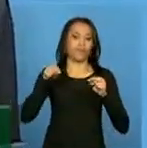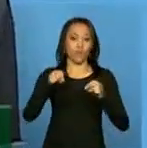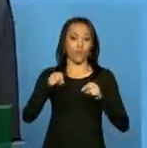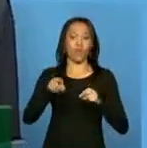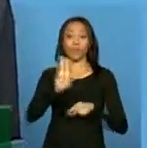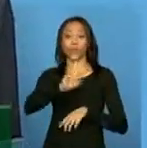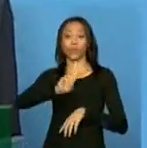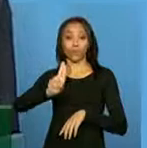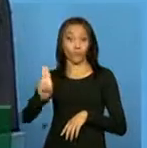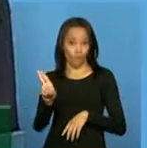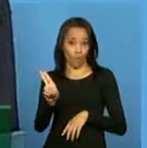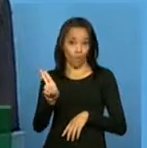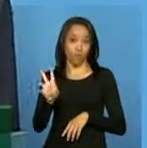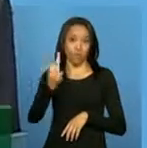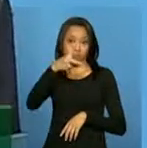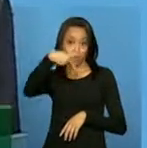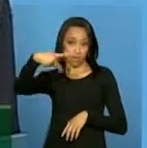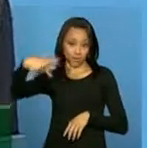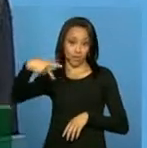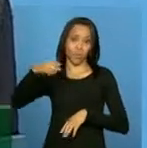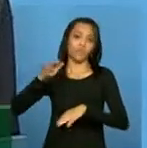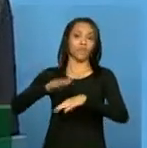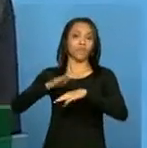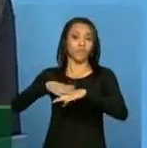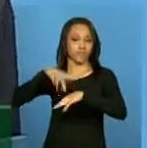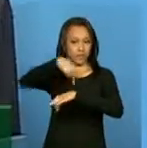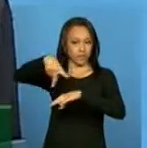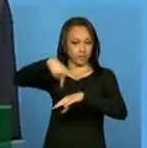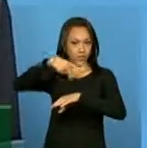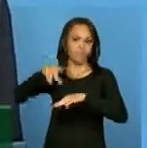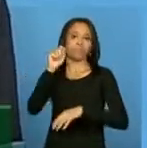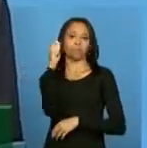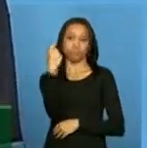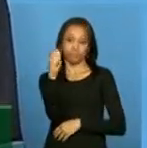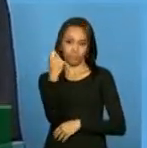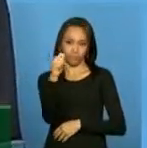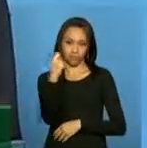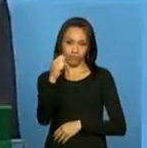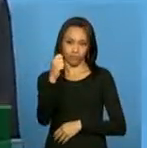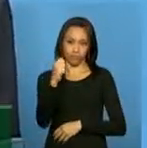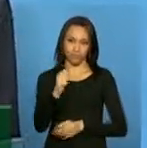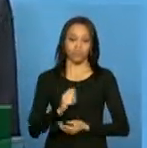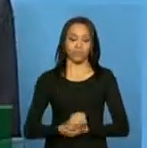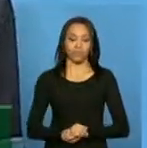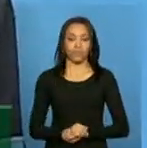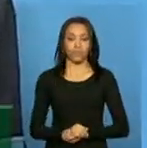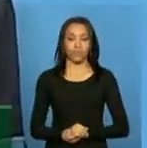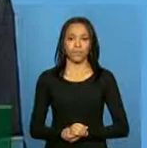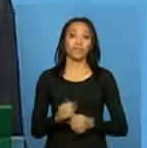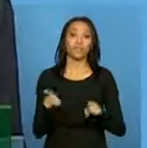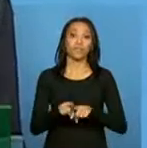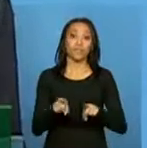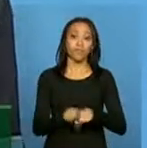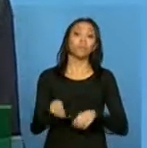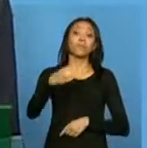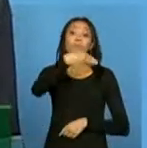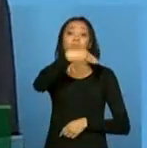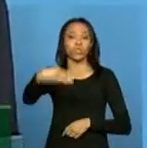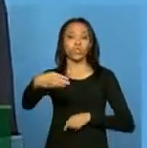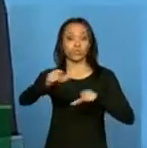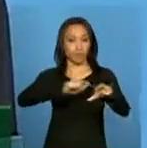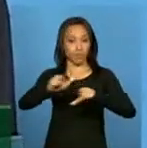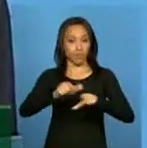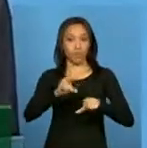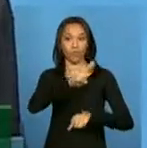nome da presidenta do nosso país, a doutora Cristina Fernandes de Kirchner, e do ministro do Trabalho, doutor